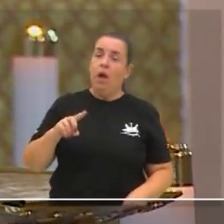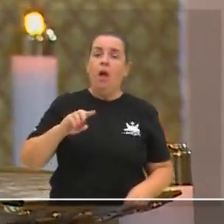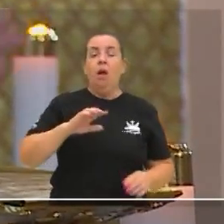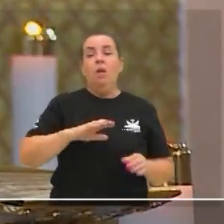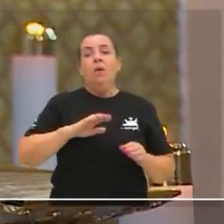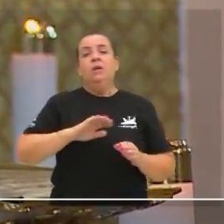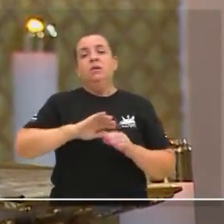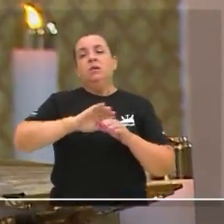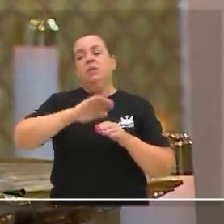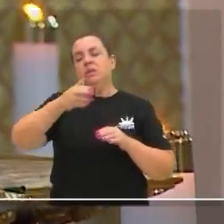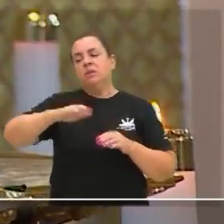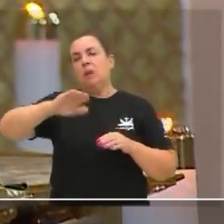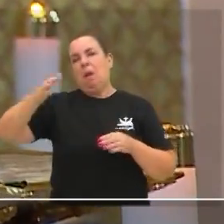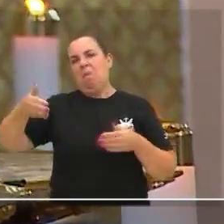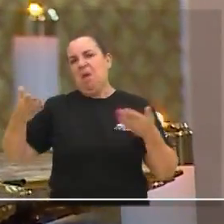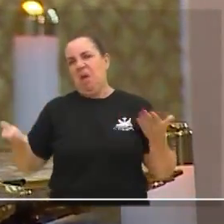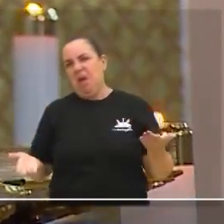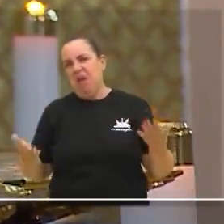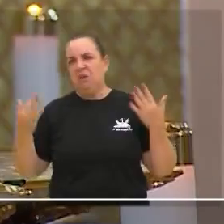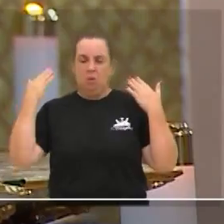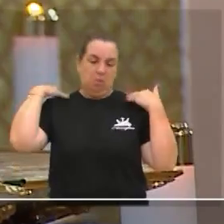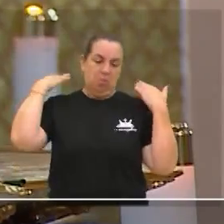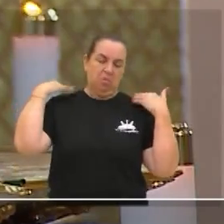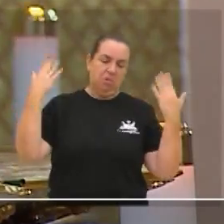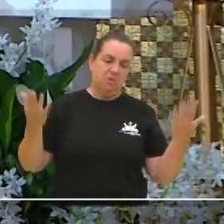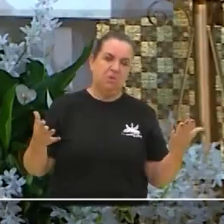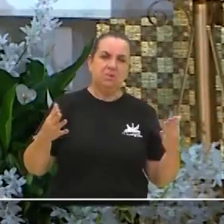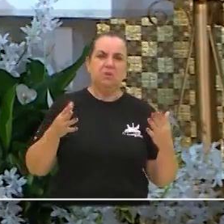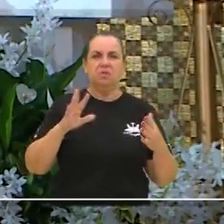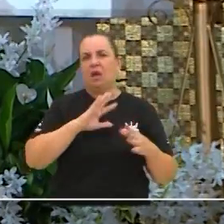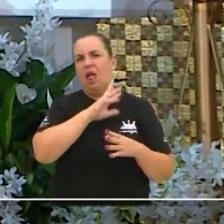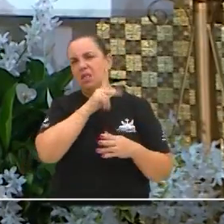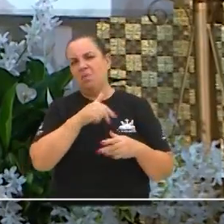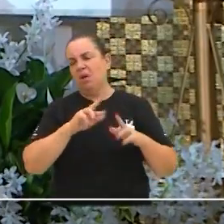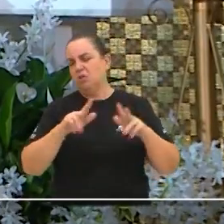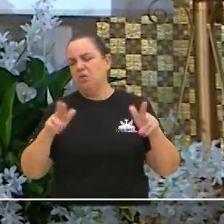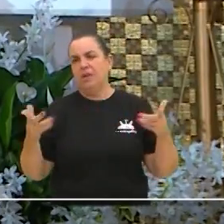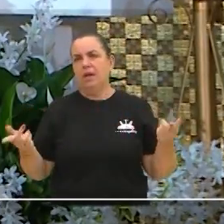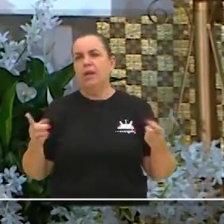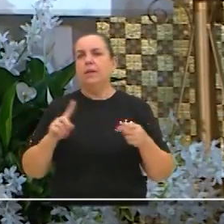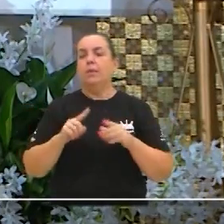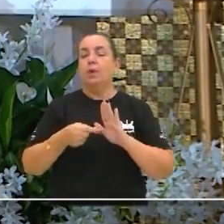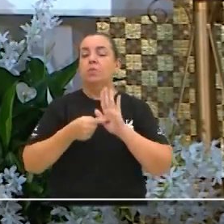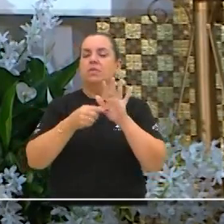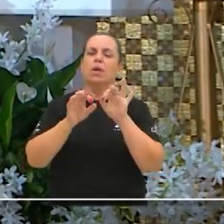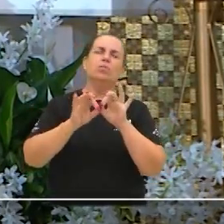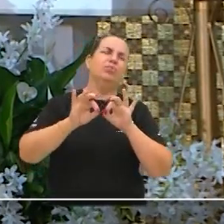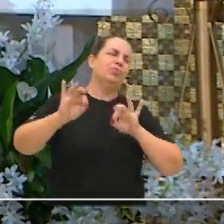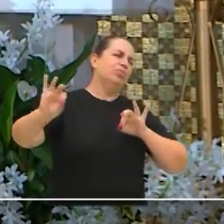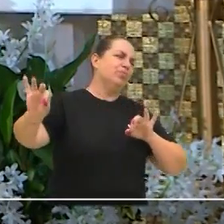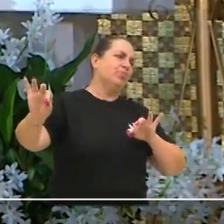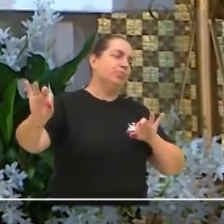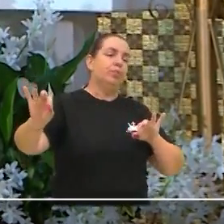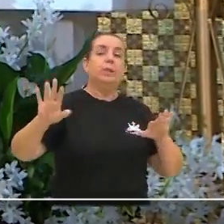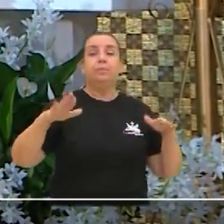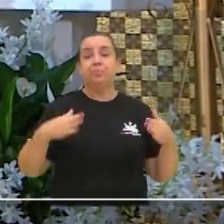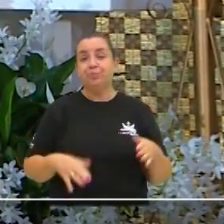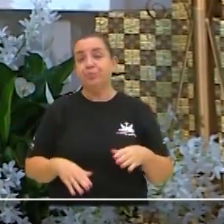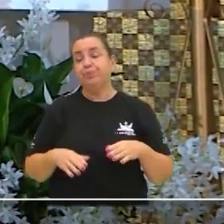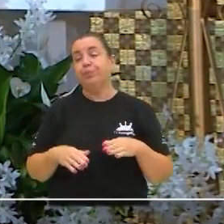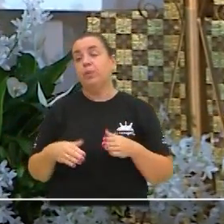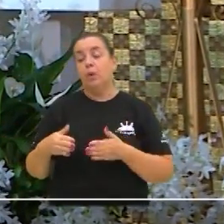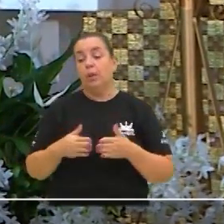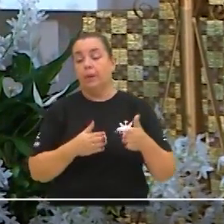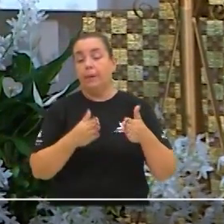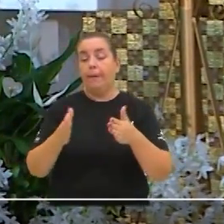outro em dromedários e outros animais, para mostrar uma longa estrada. O caminho de Jesus